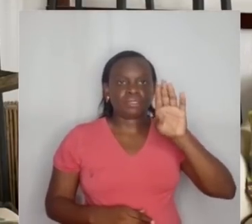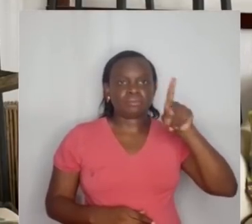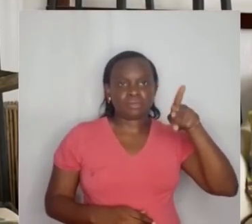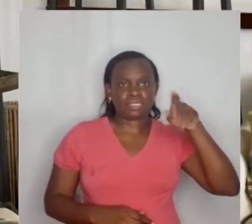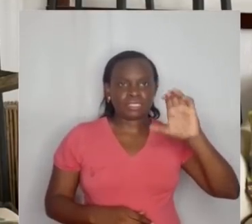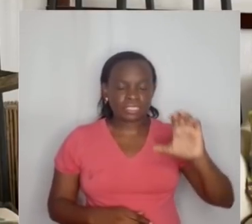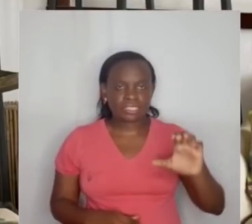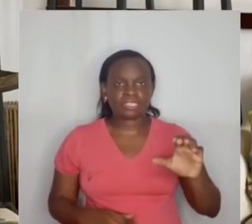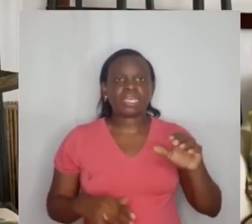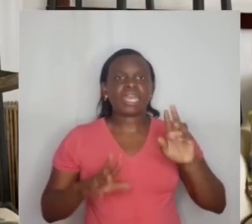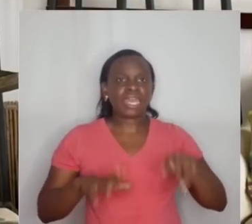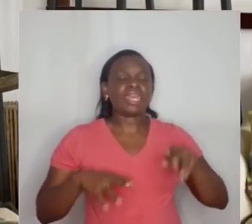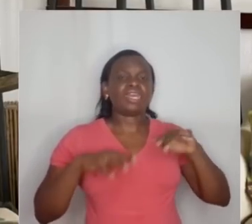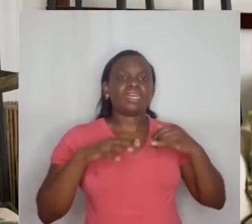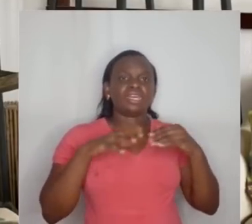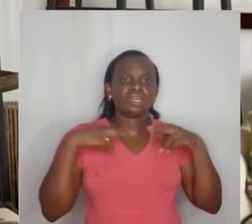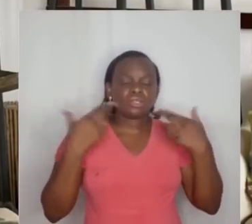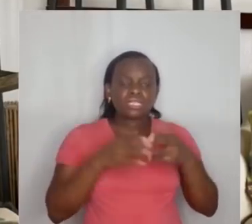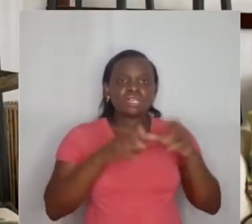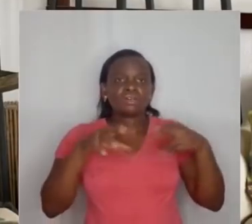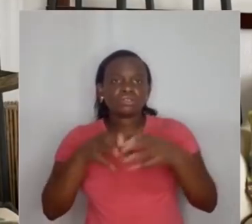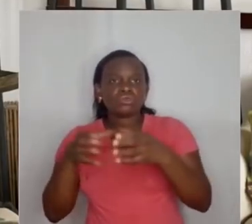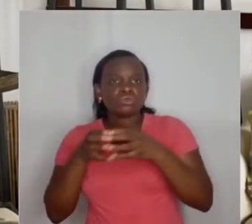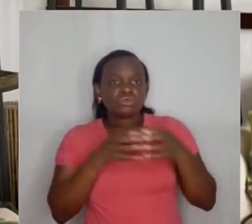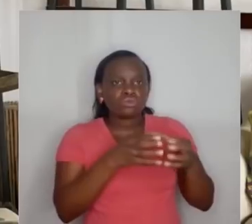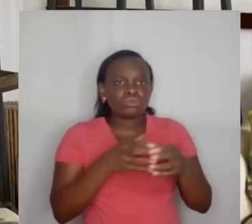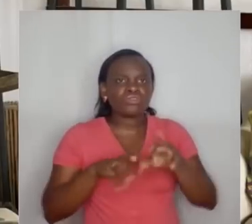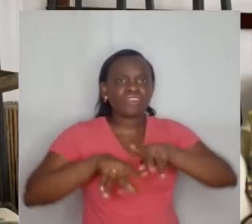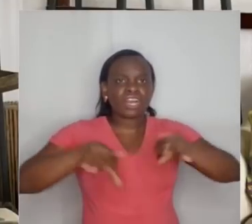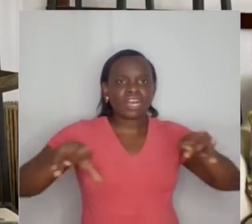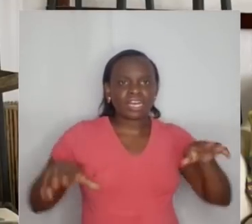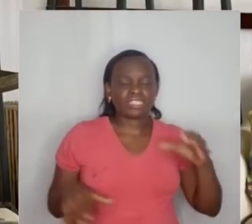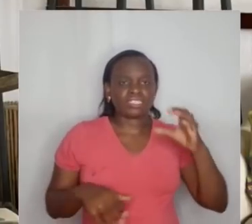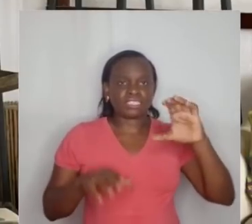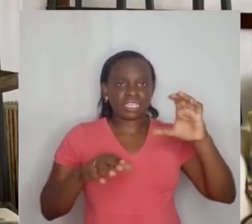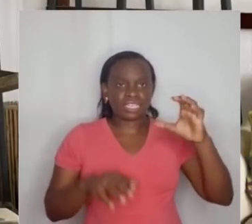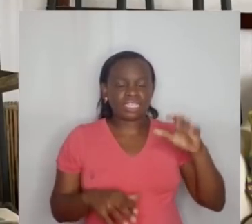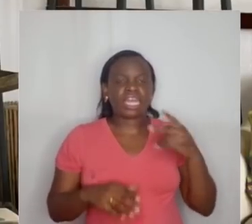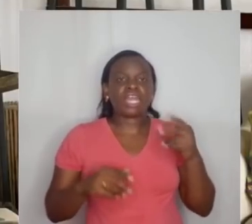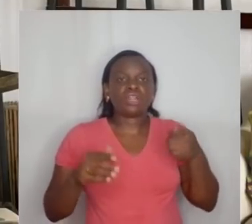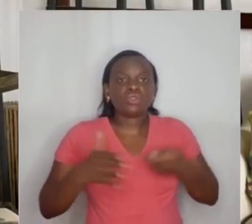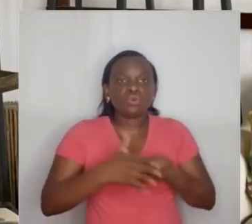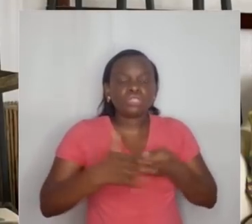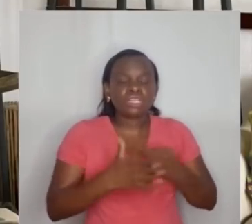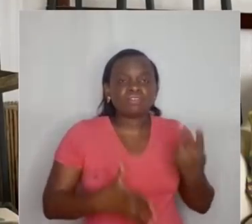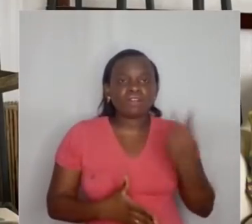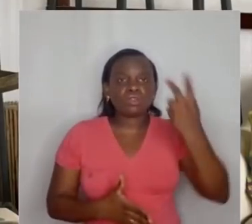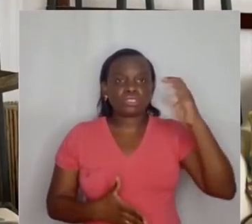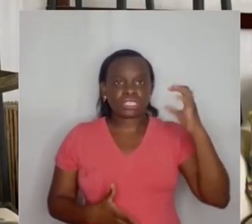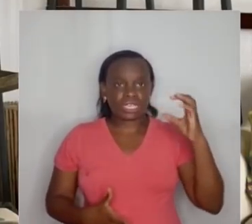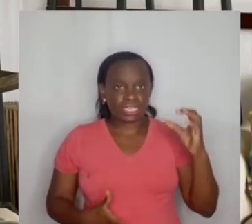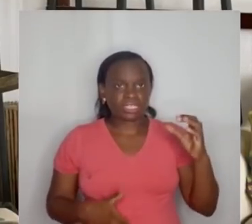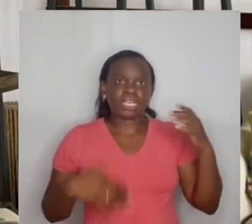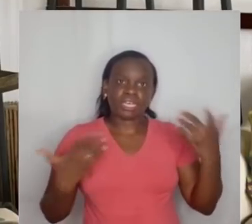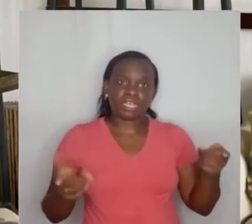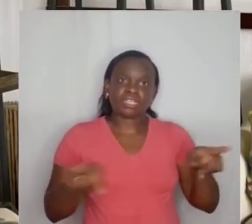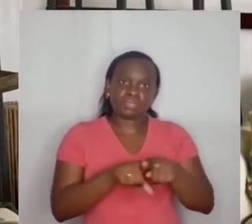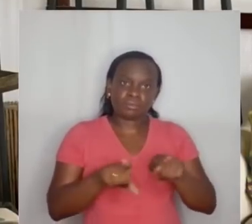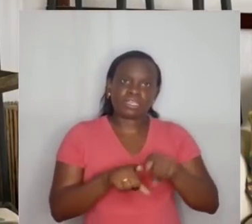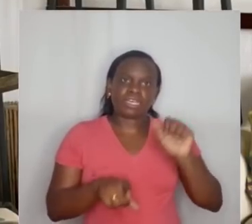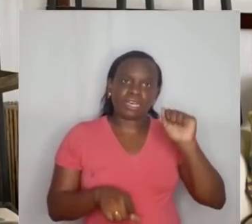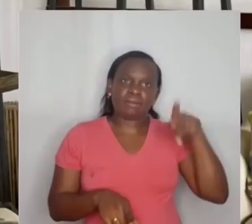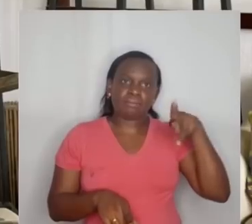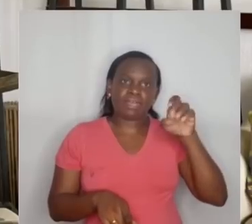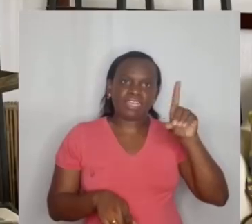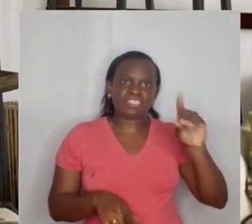entidade que reúne várias sociedades científicas na luta pela valorização da ciência, entre as quais a nossa